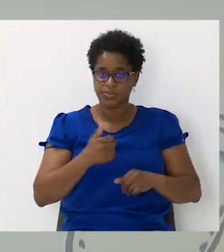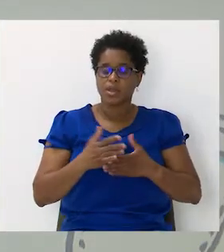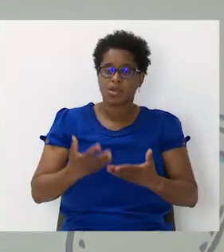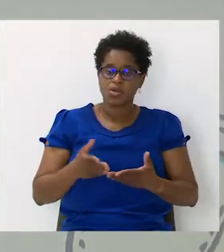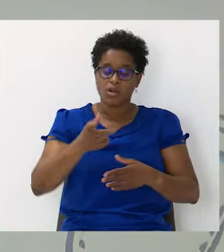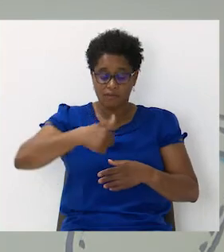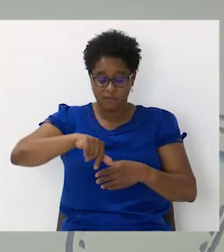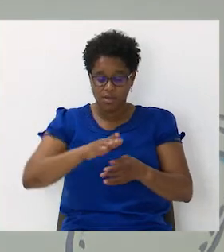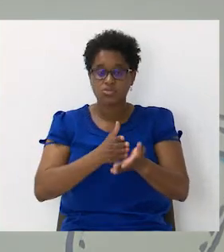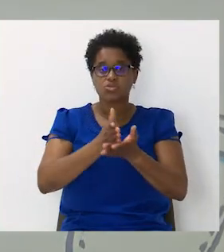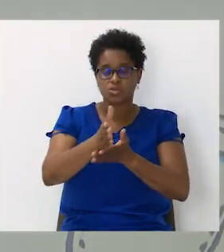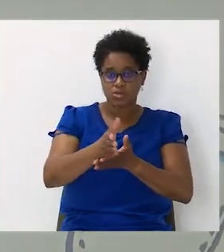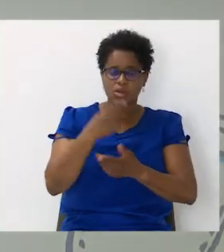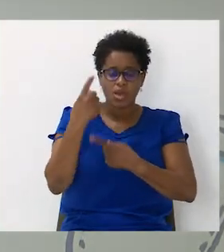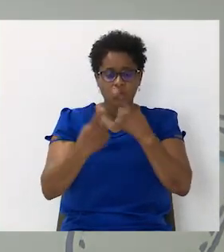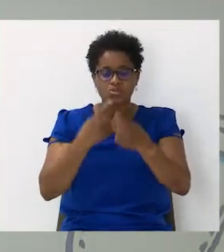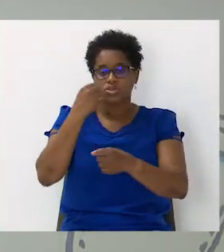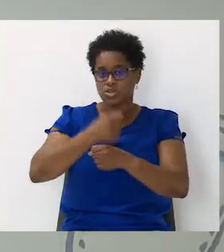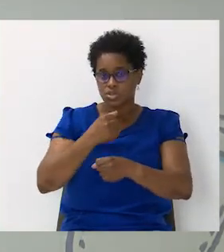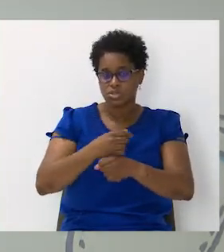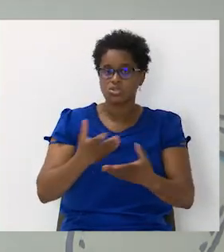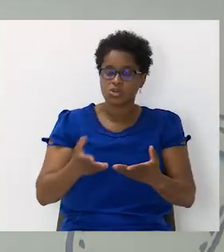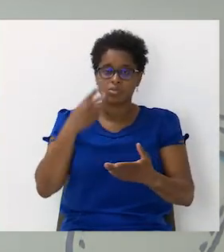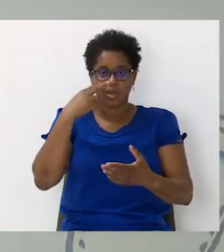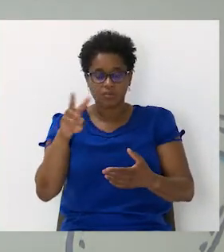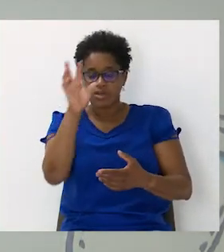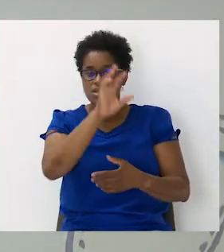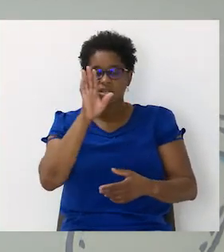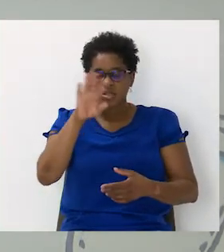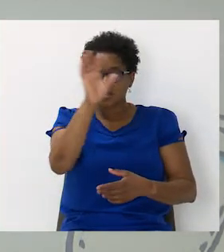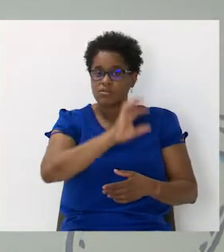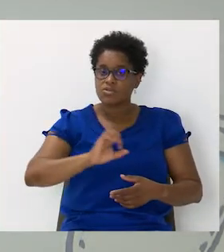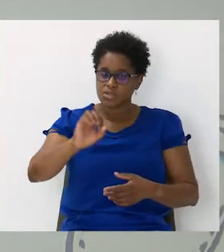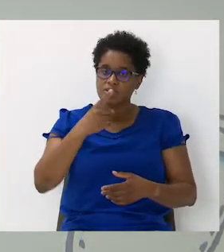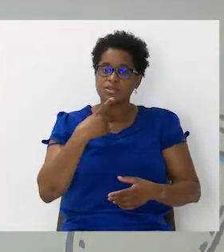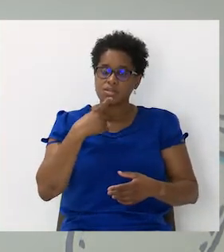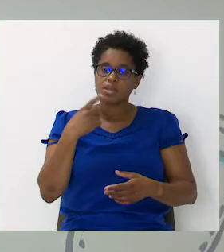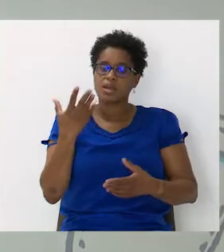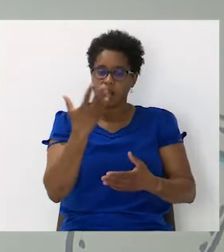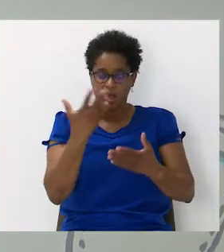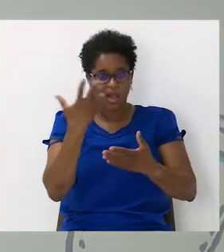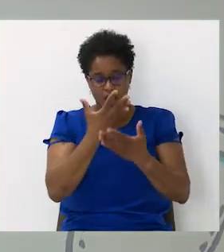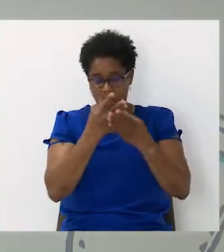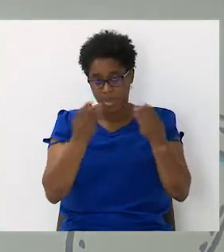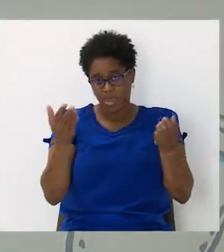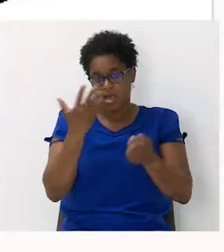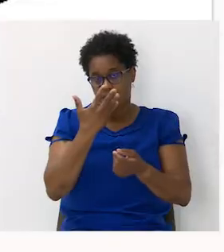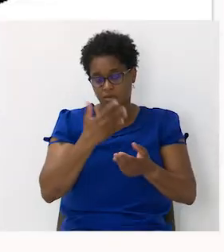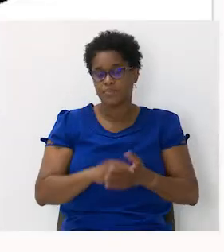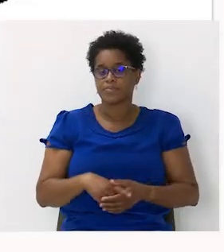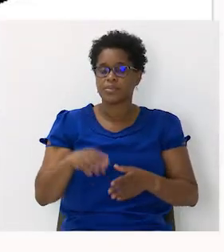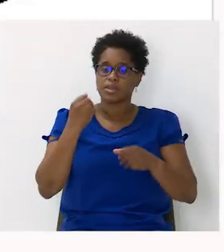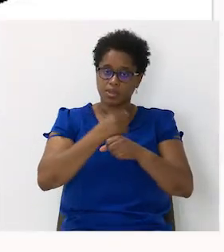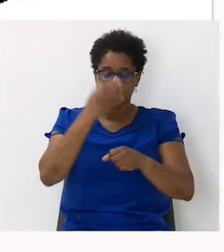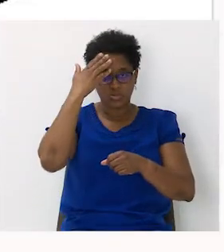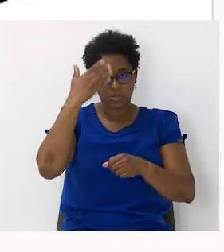Vamos prosseguir com alguns exercícios para ver se vocês perceberam a matéria. Exercício número